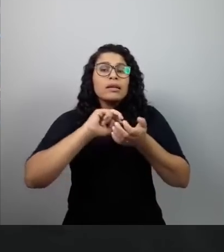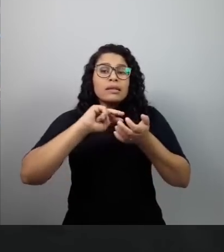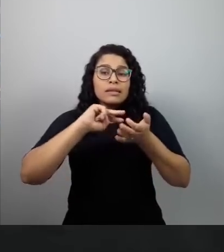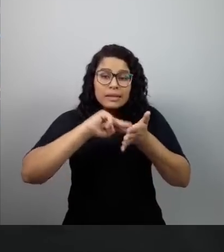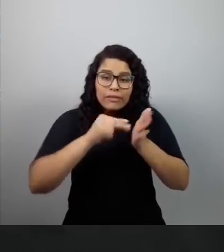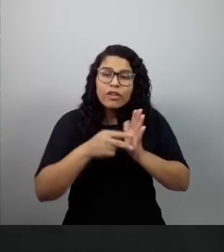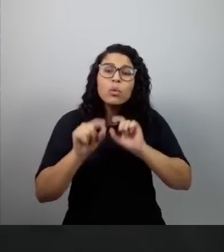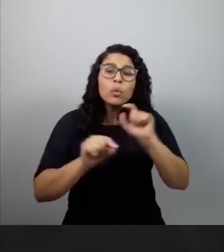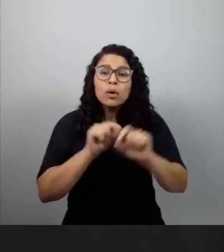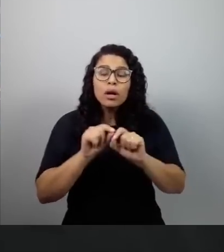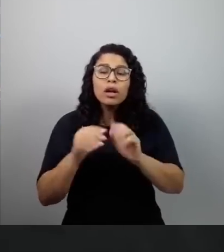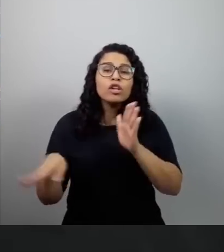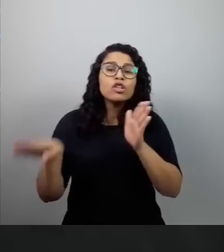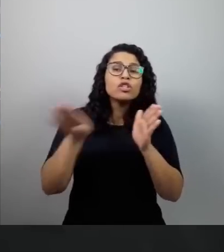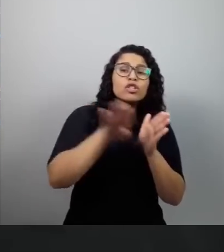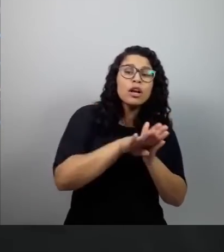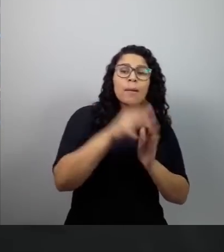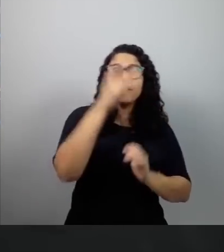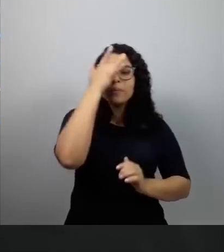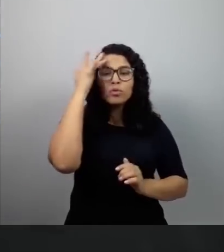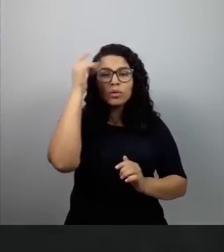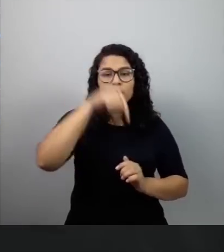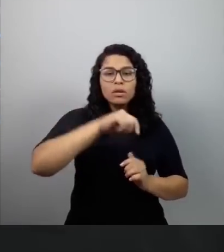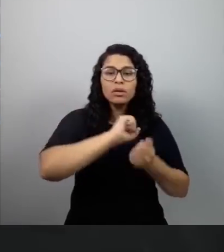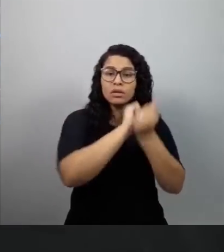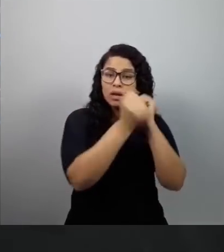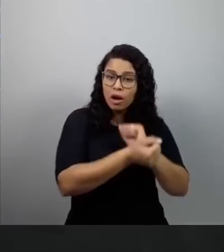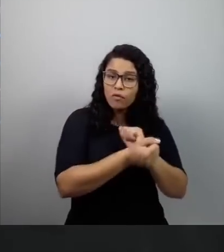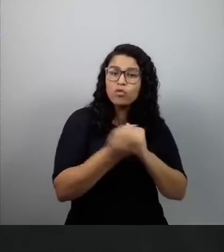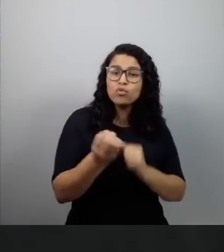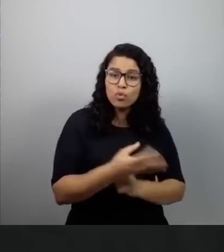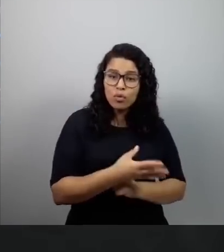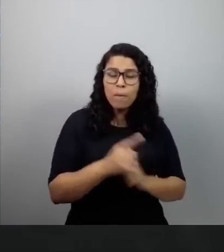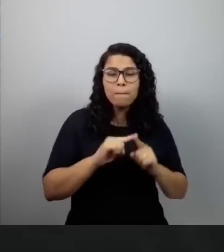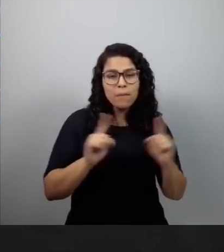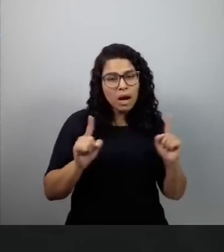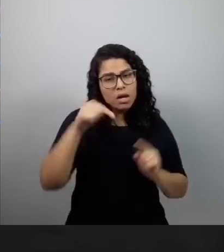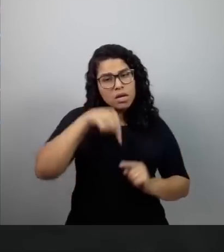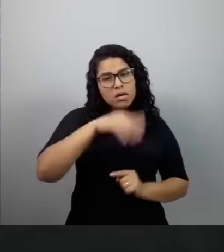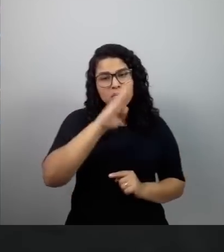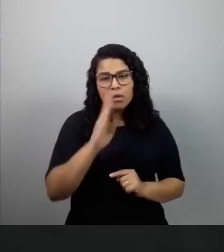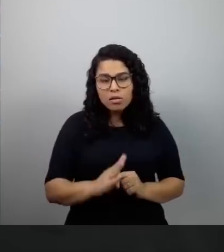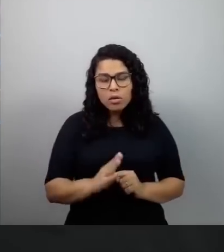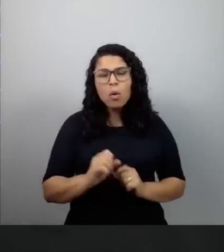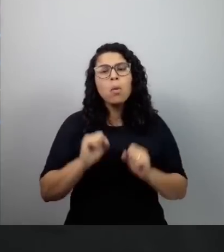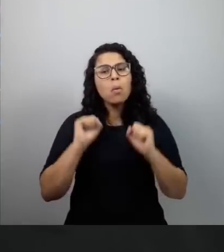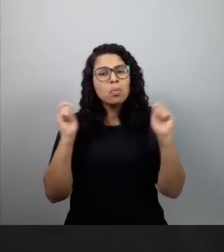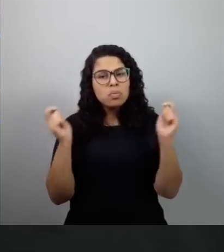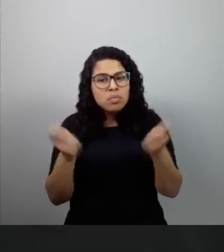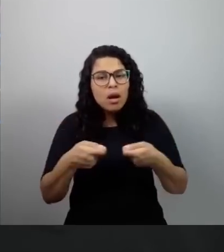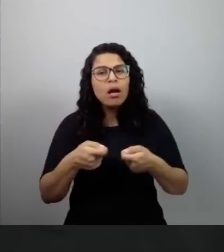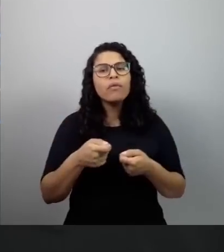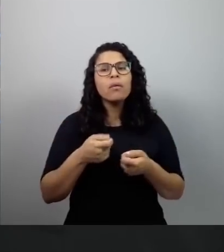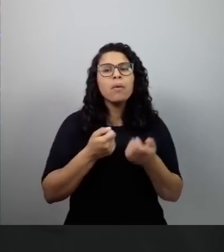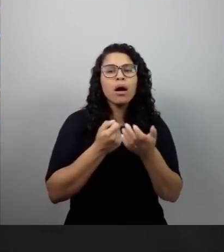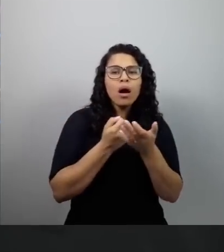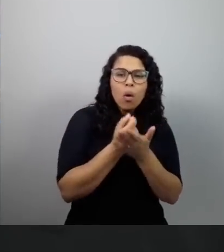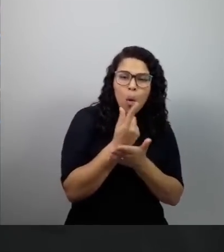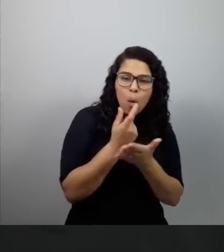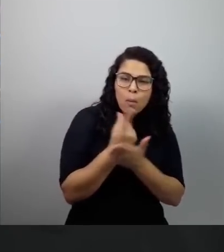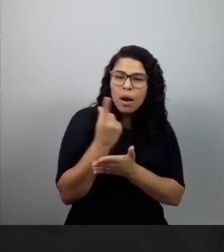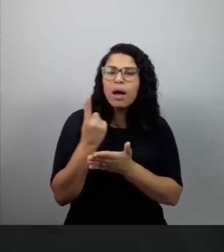pessoas chegassem ao Brasil naquela condição de escravizado. Mas aqui no Brasil ainda era possível comprar e vender escravos